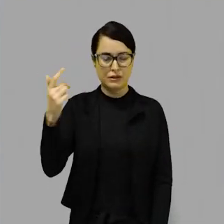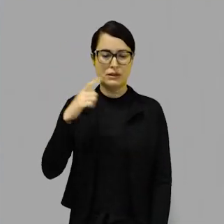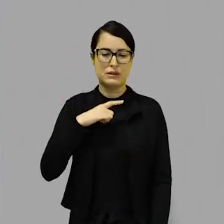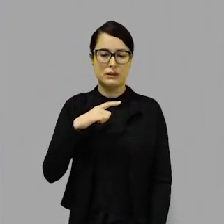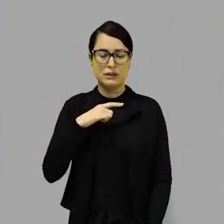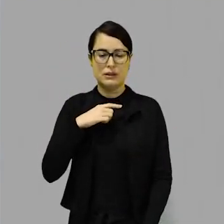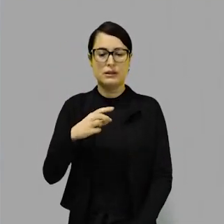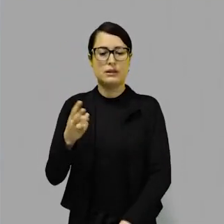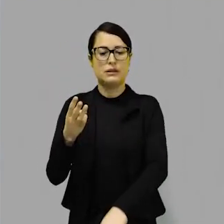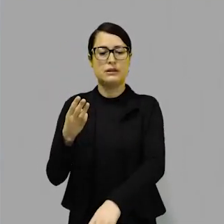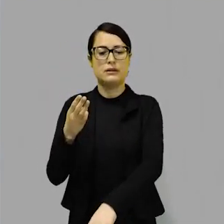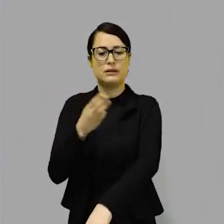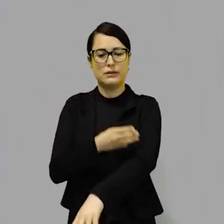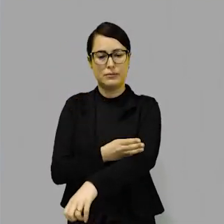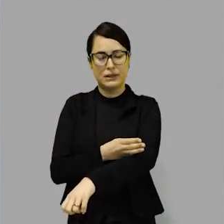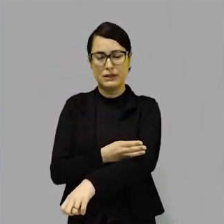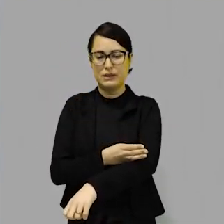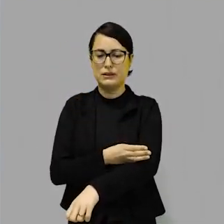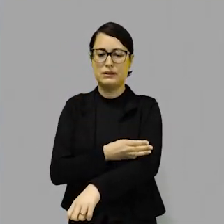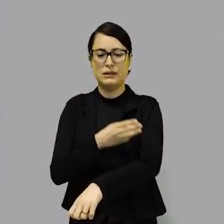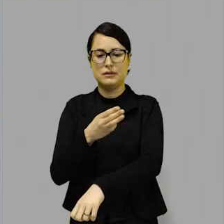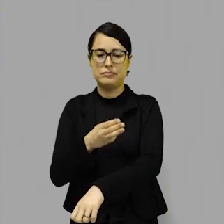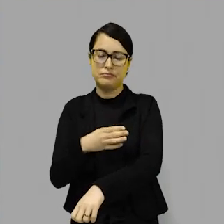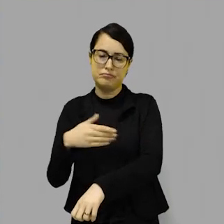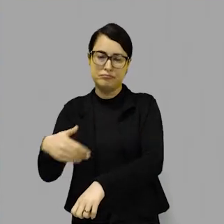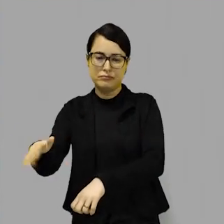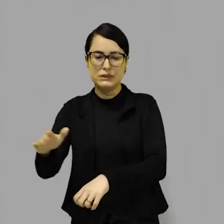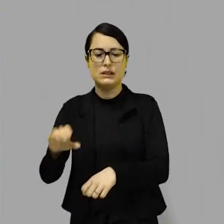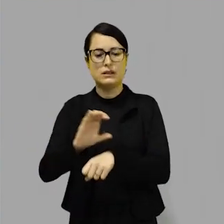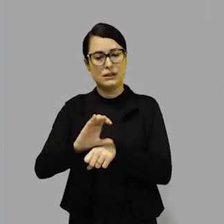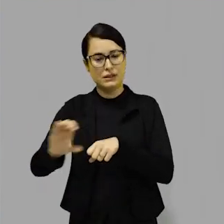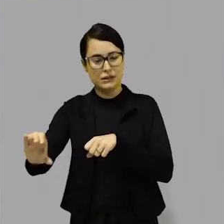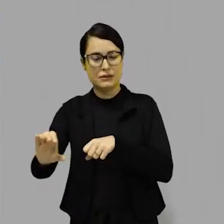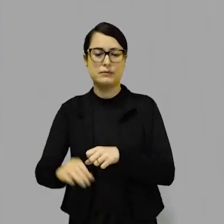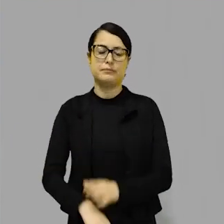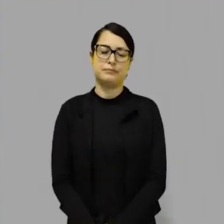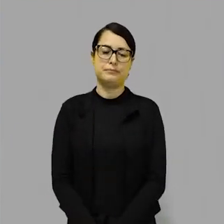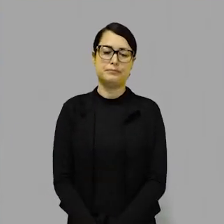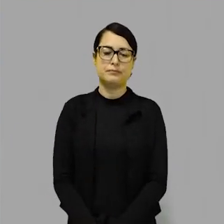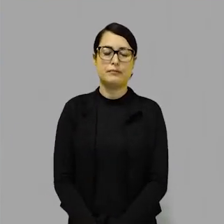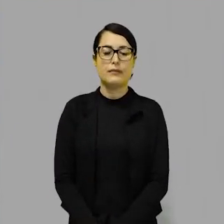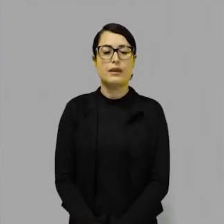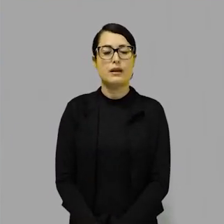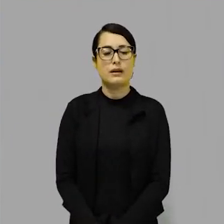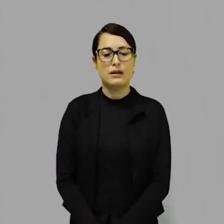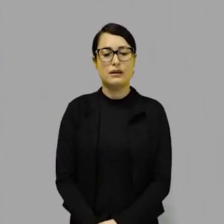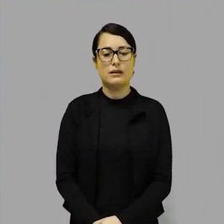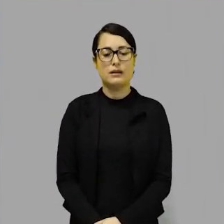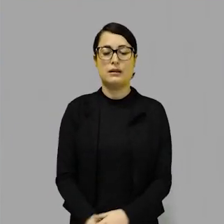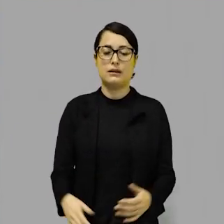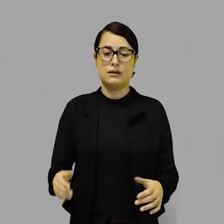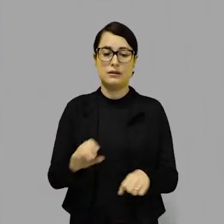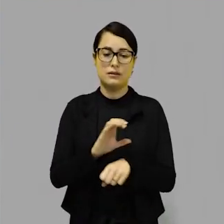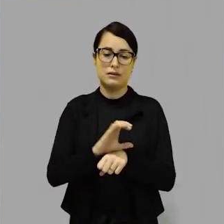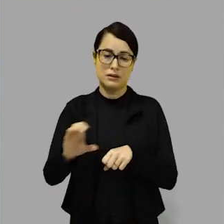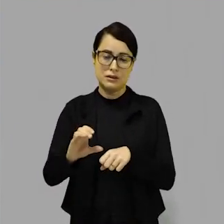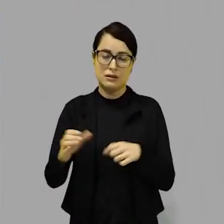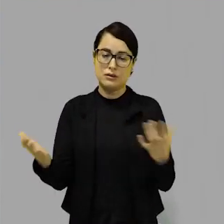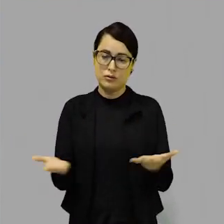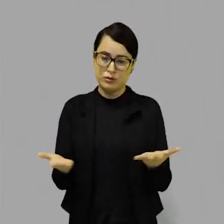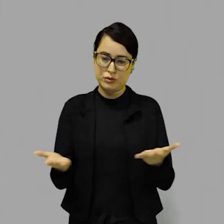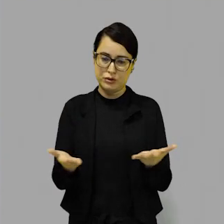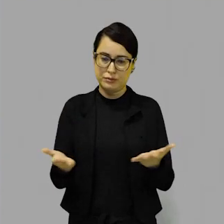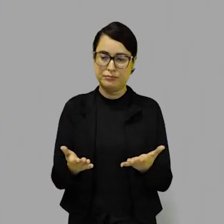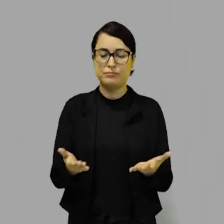Idade Média, Idade Antiga, Idade não sei o quê, e tem a Idade Contemporânea. A Idade Contemporânea são os tempos atuais. Sempre que